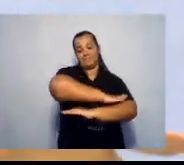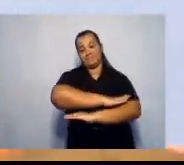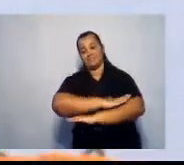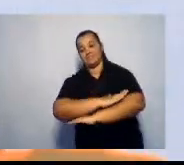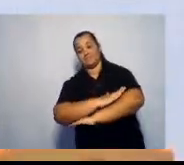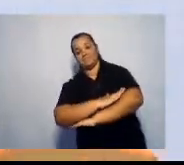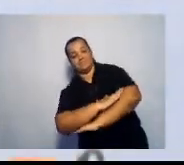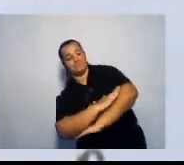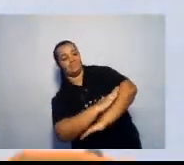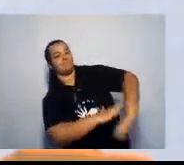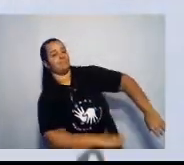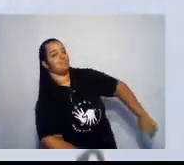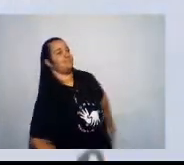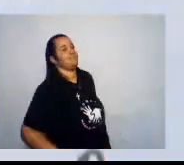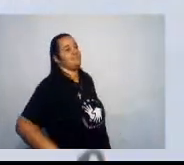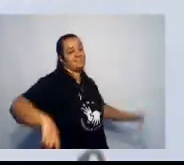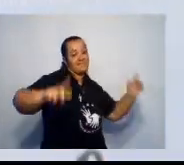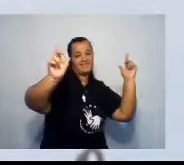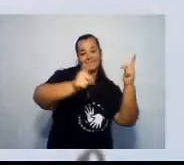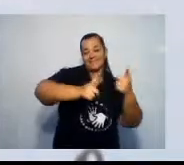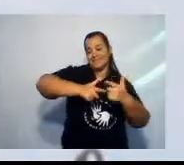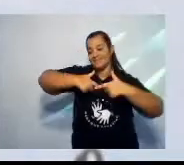entrar.